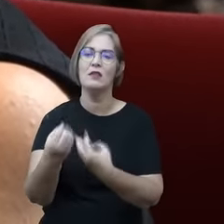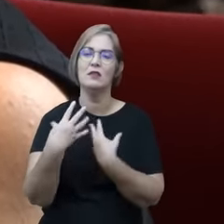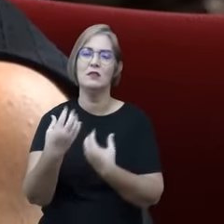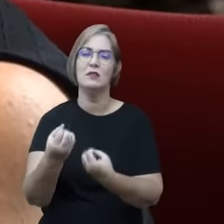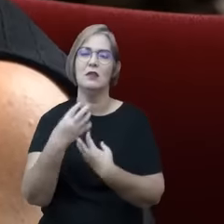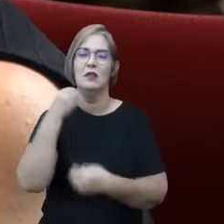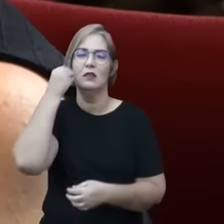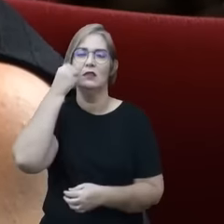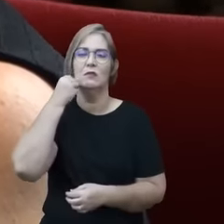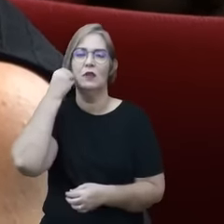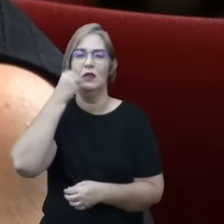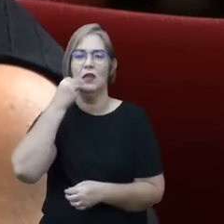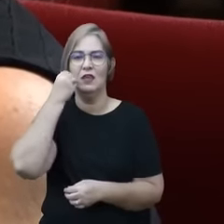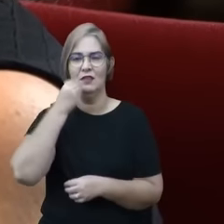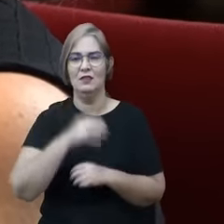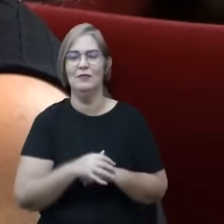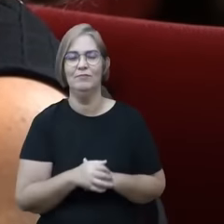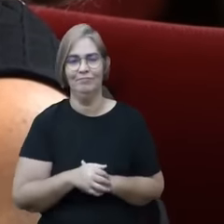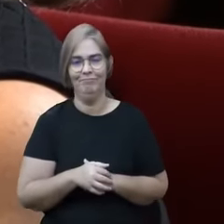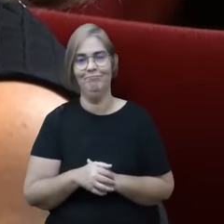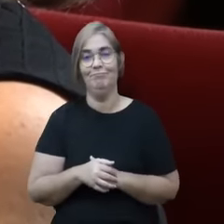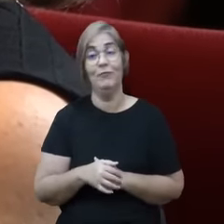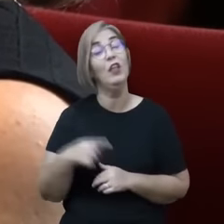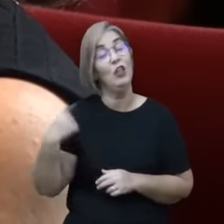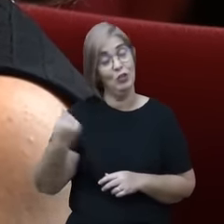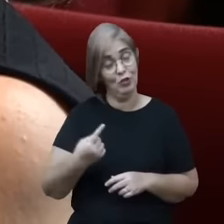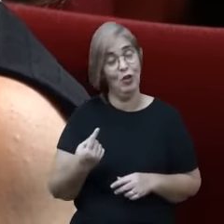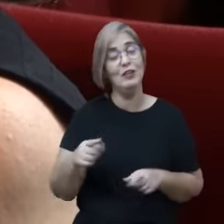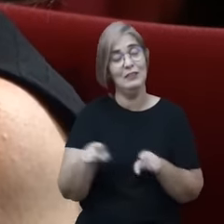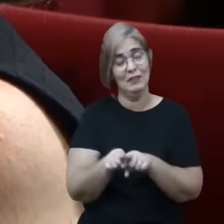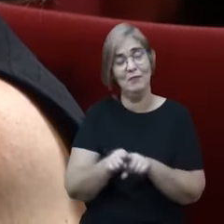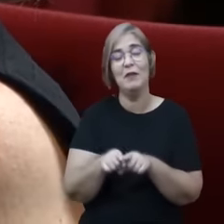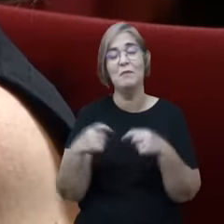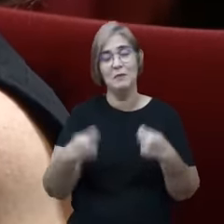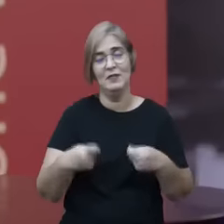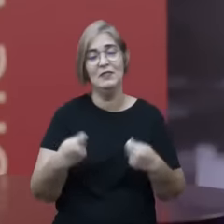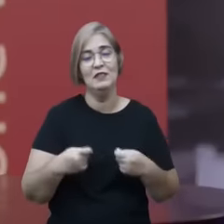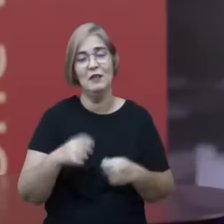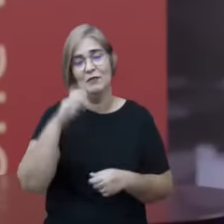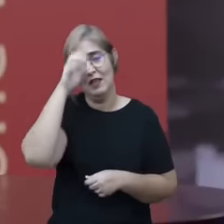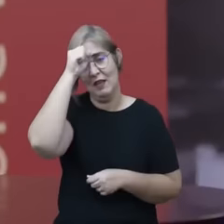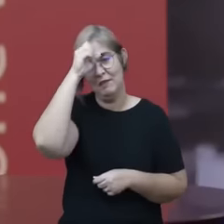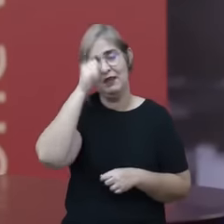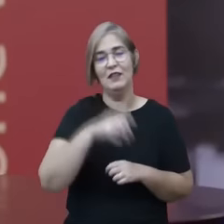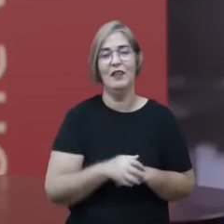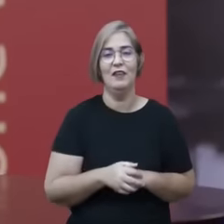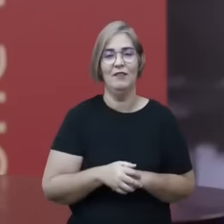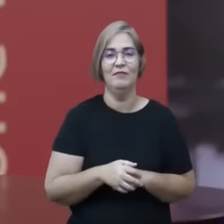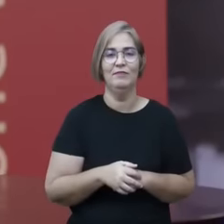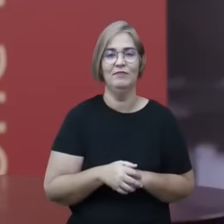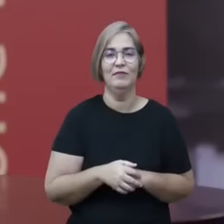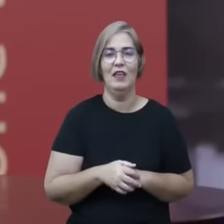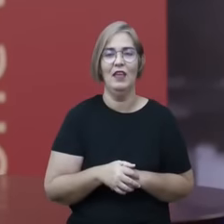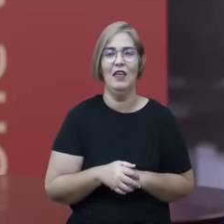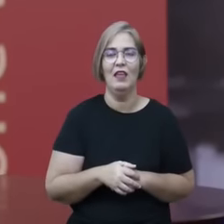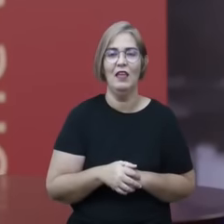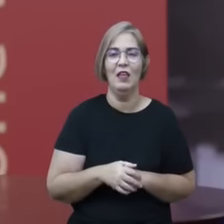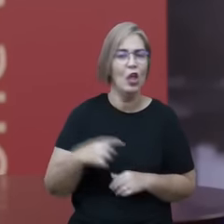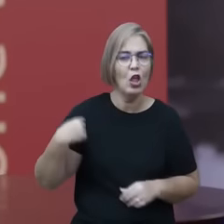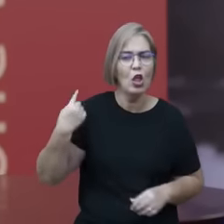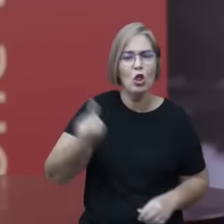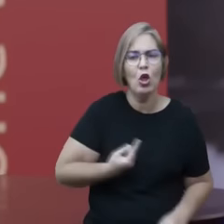Essa deveria ser também uma lição que nós tomamos dos trágicos, né? Quer dizer, saiba que tu não és Deus.